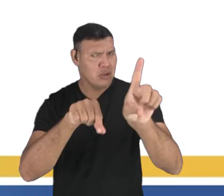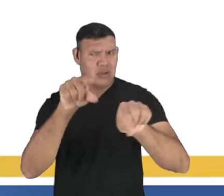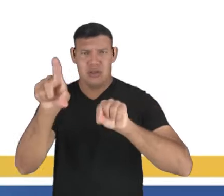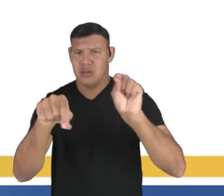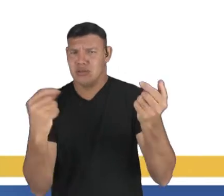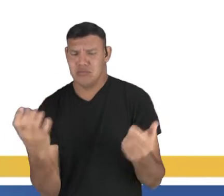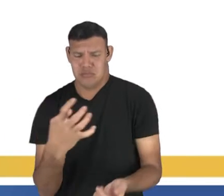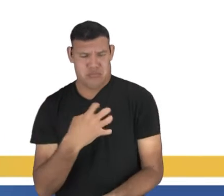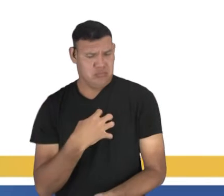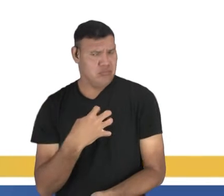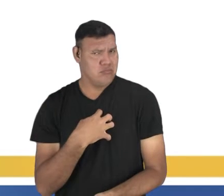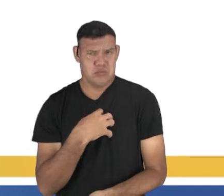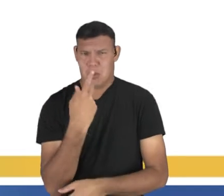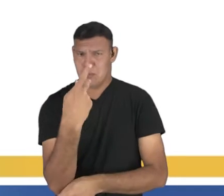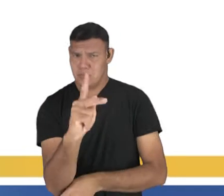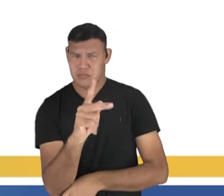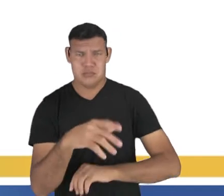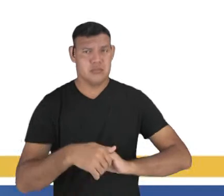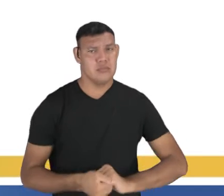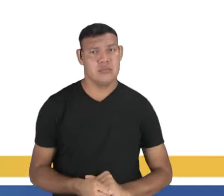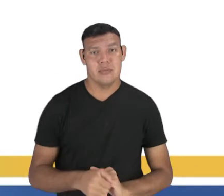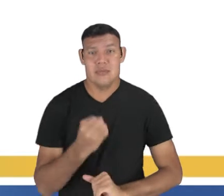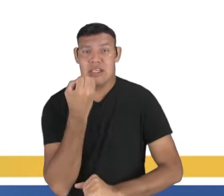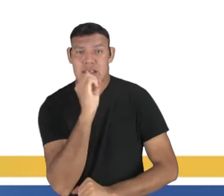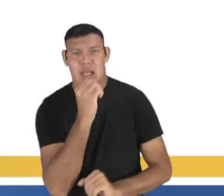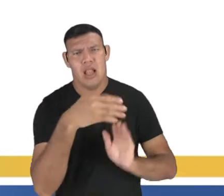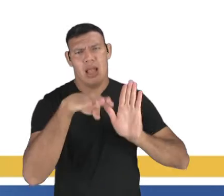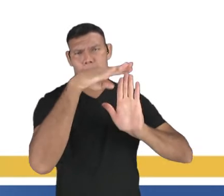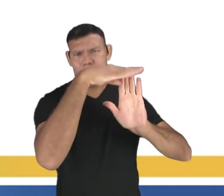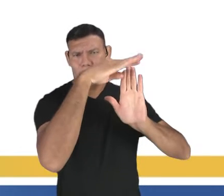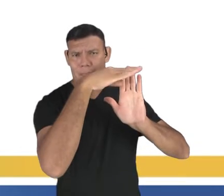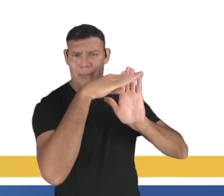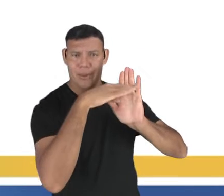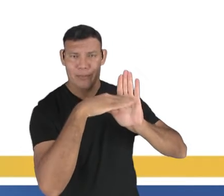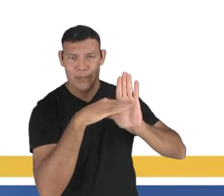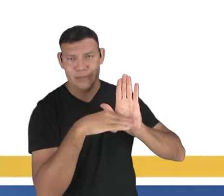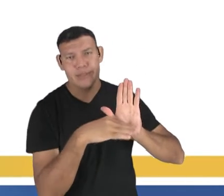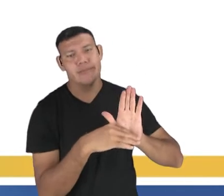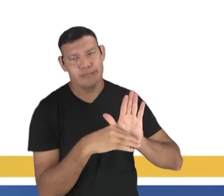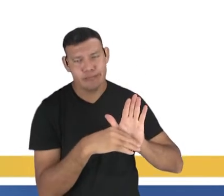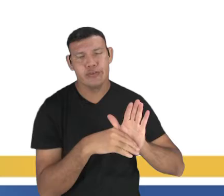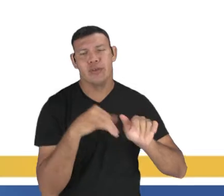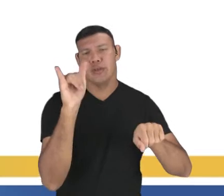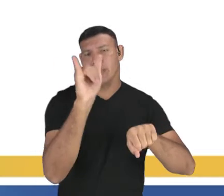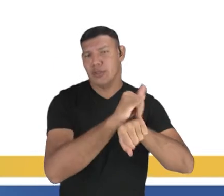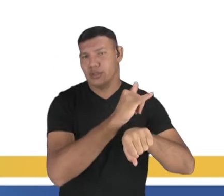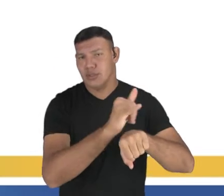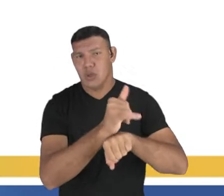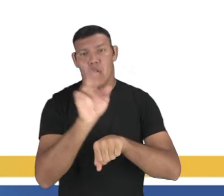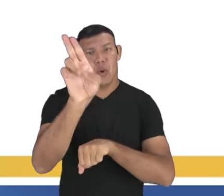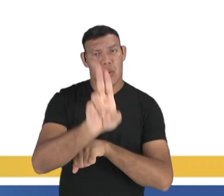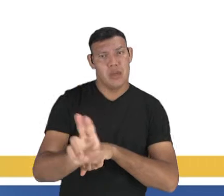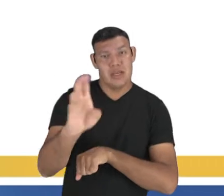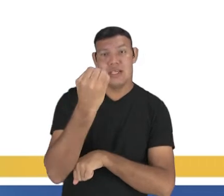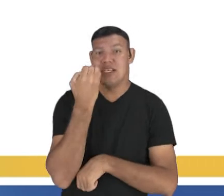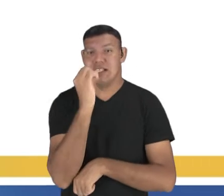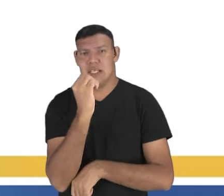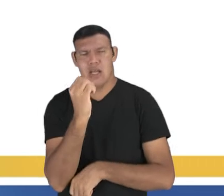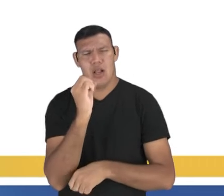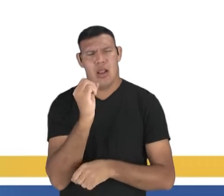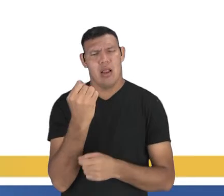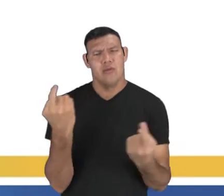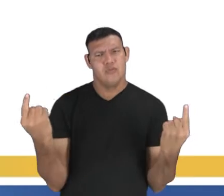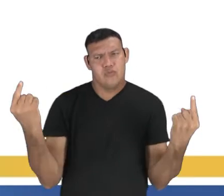sua intencionalidade. Se você quer enumerar, você vai utilizar de alguns operadores. Se você quer confrontar,